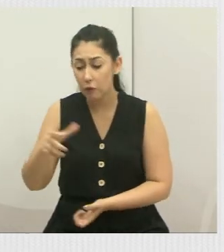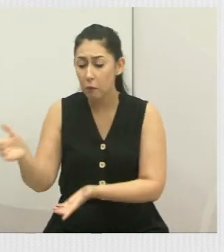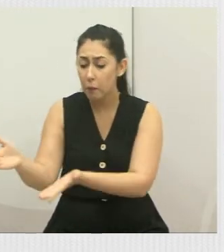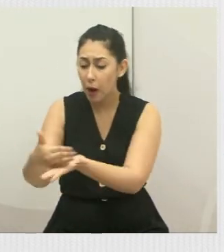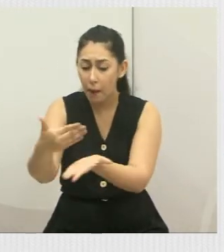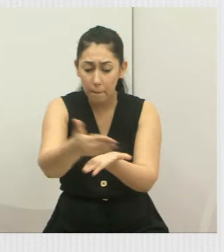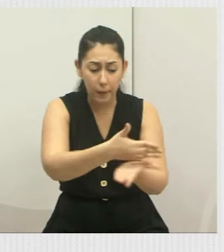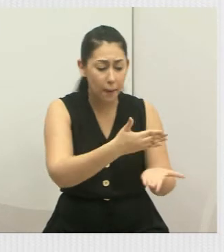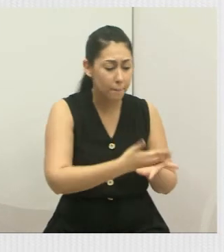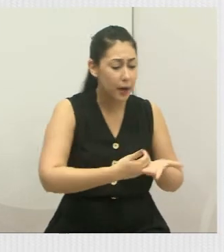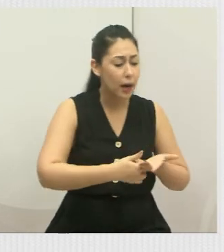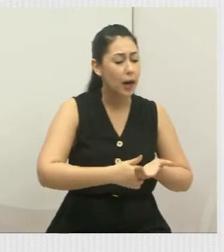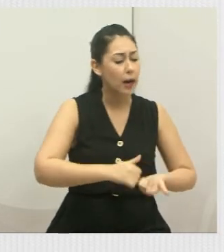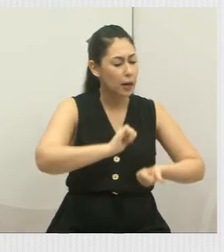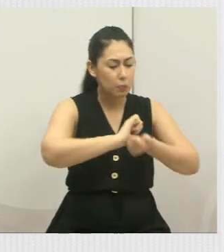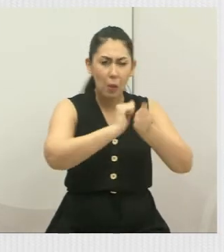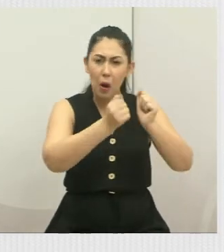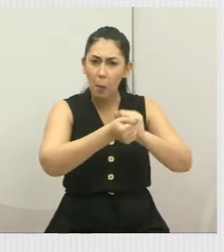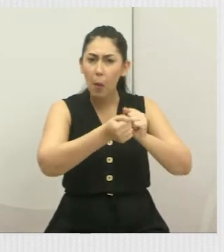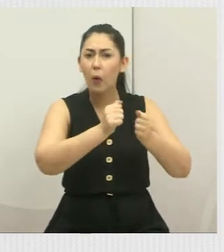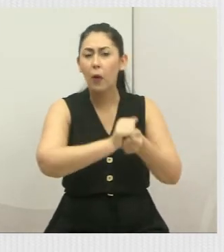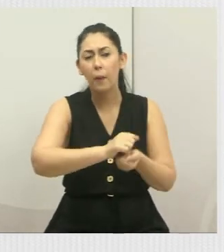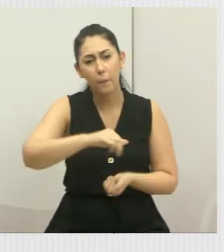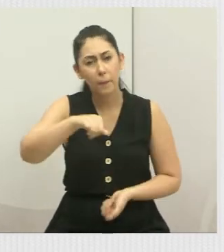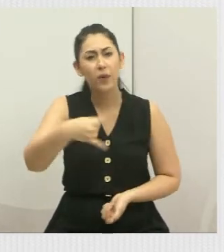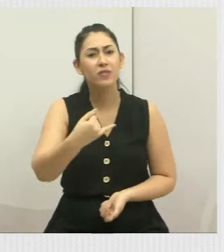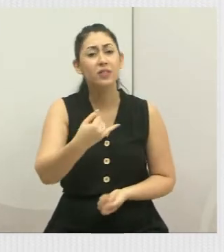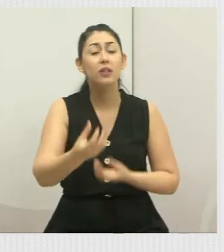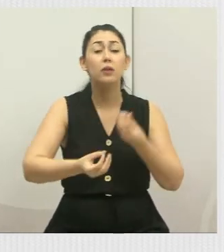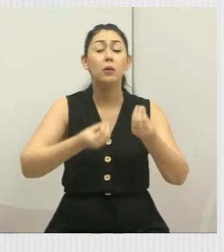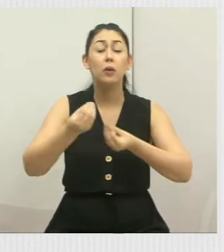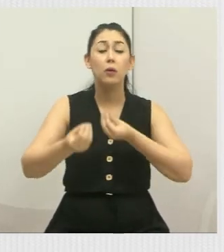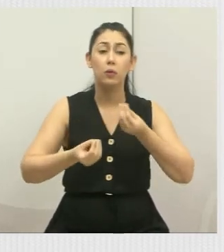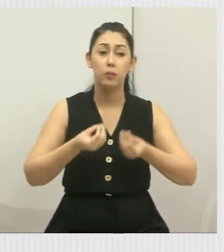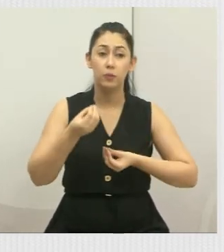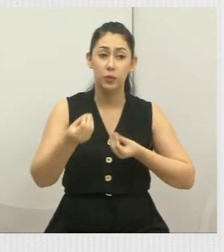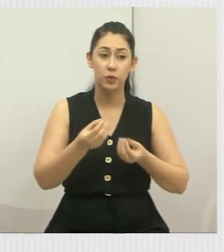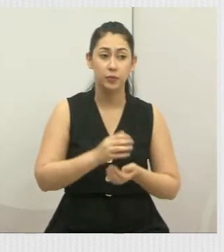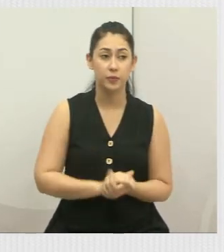está em ordem, é uma temática crítica. Como você avalia?